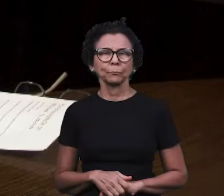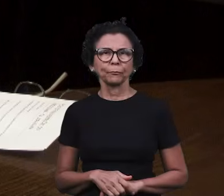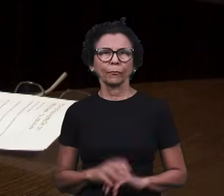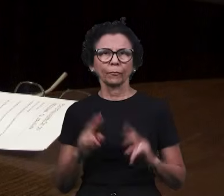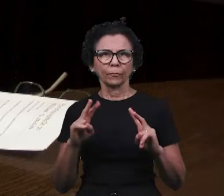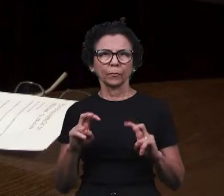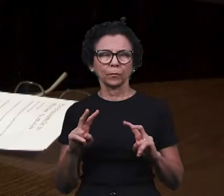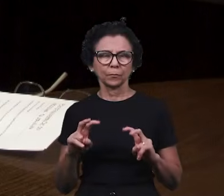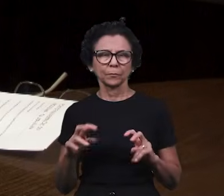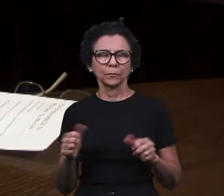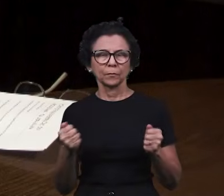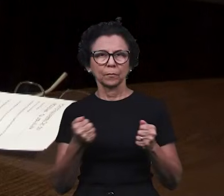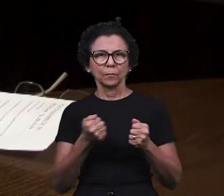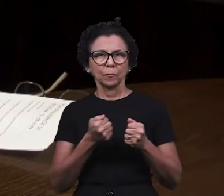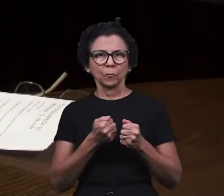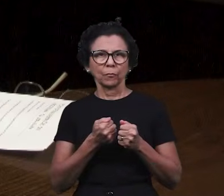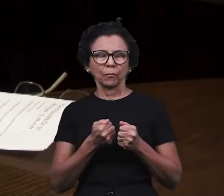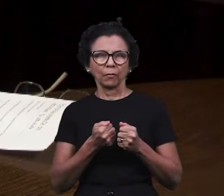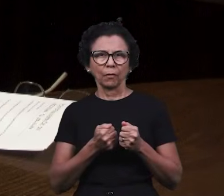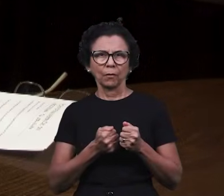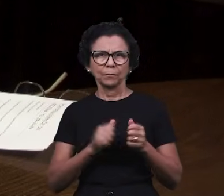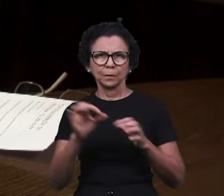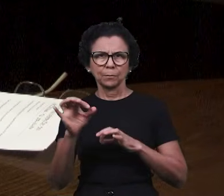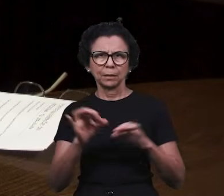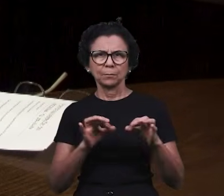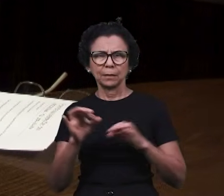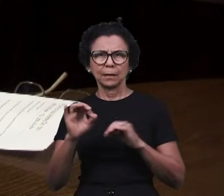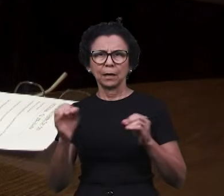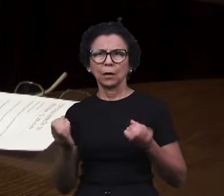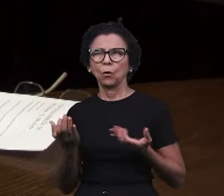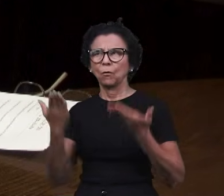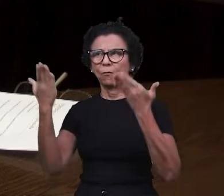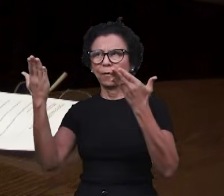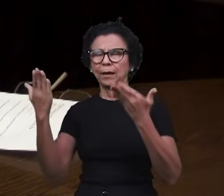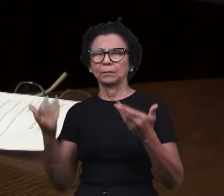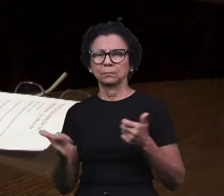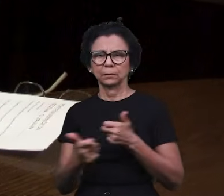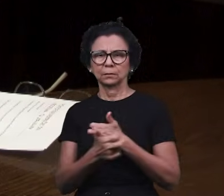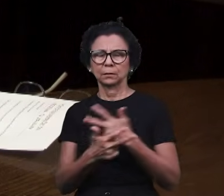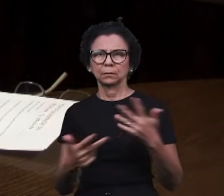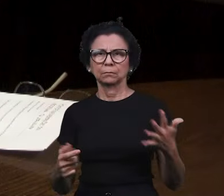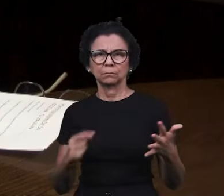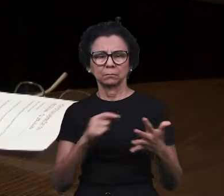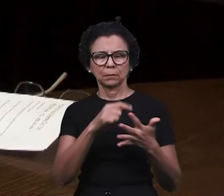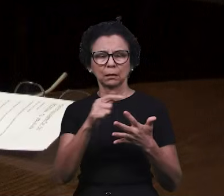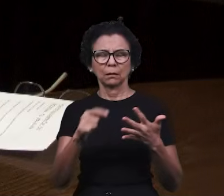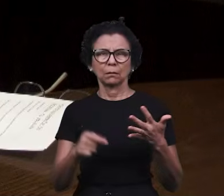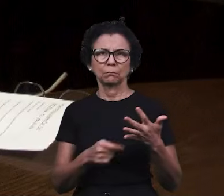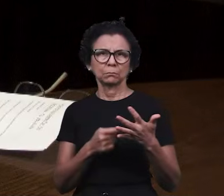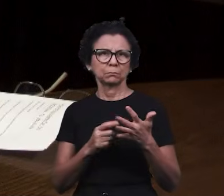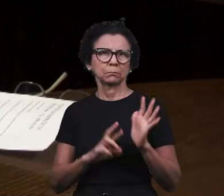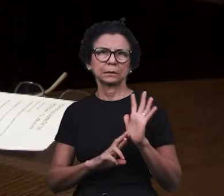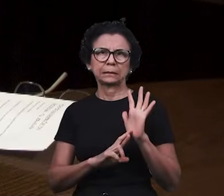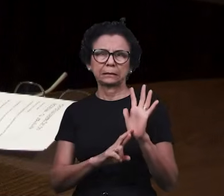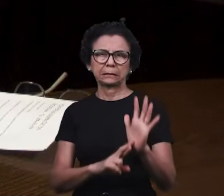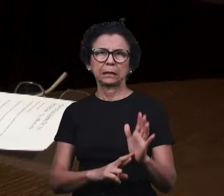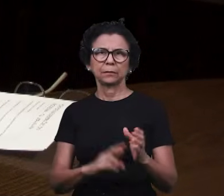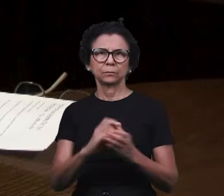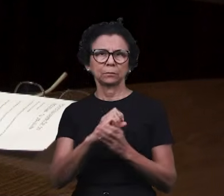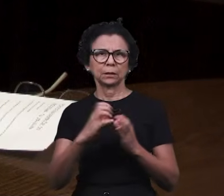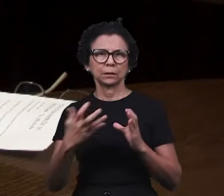as ofertas e o que cada uma delas representava no seu